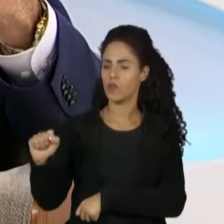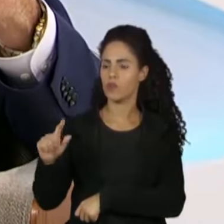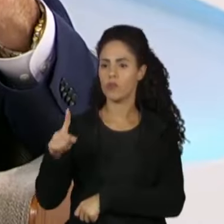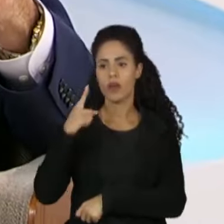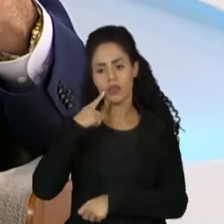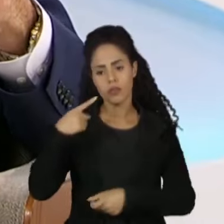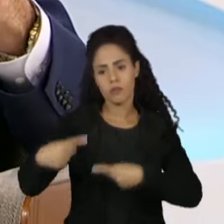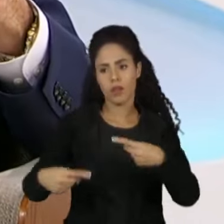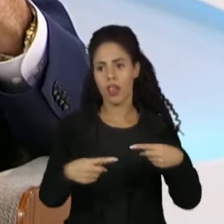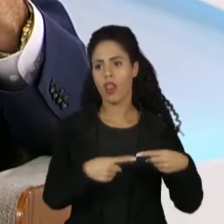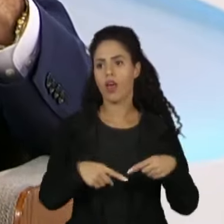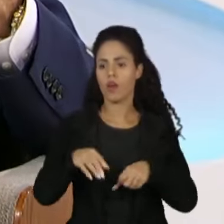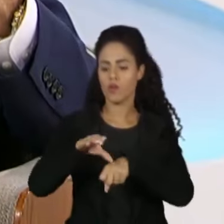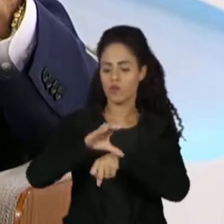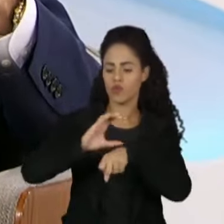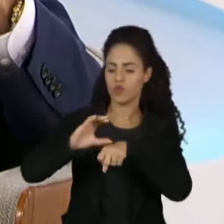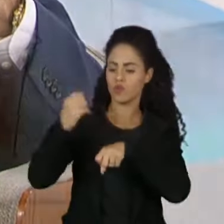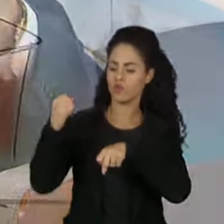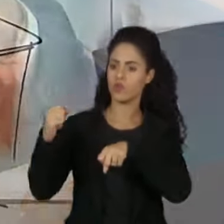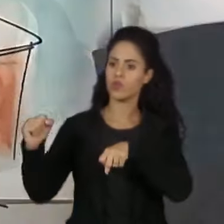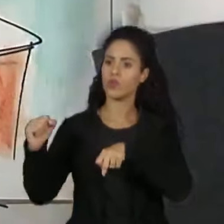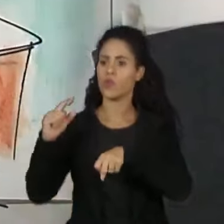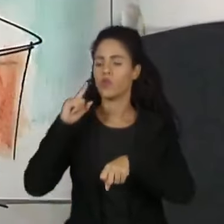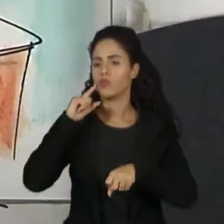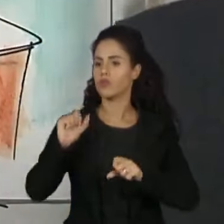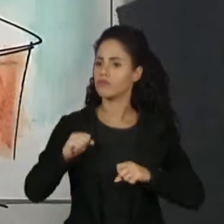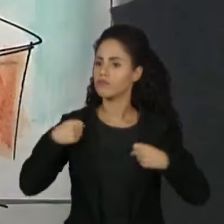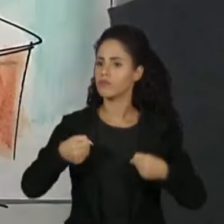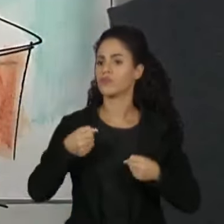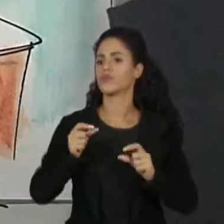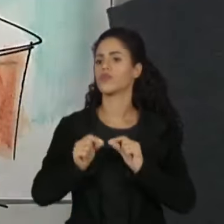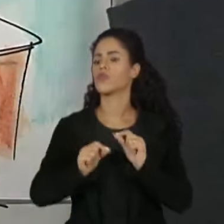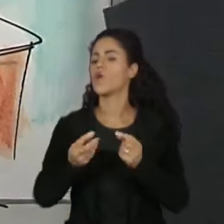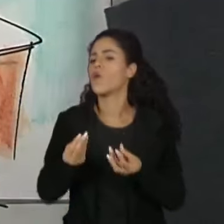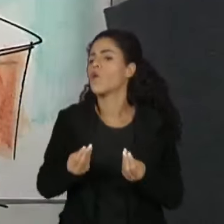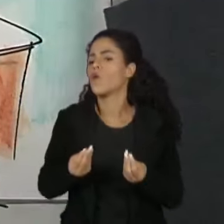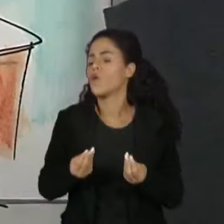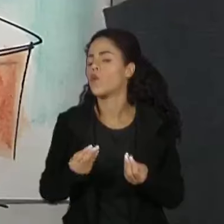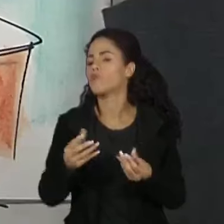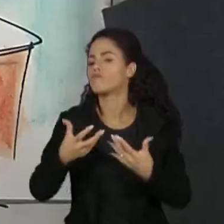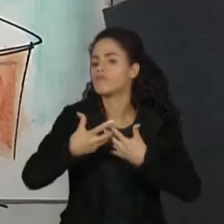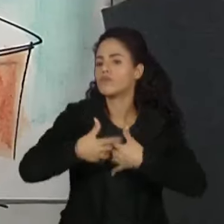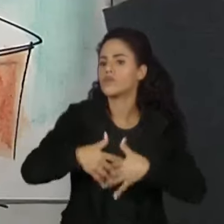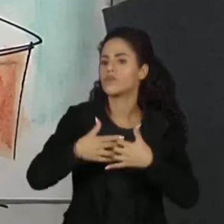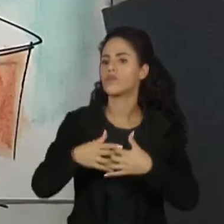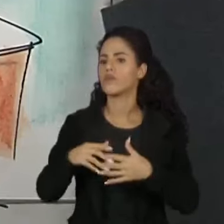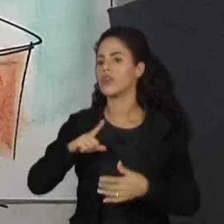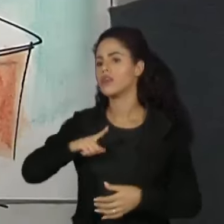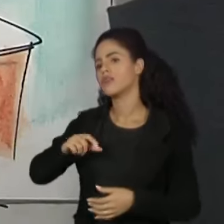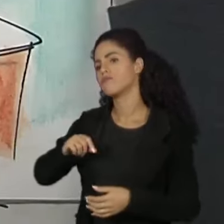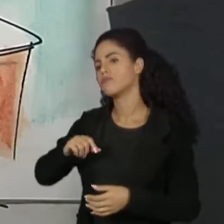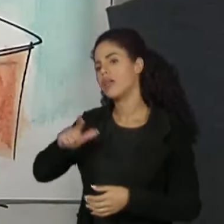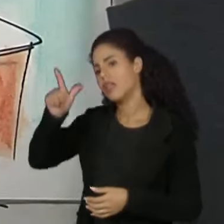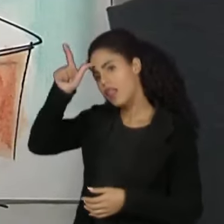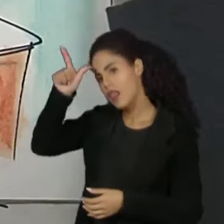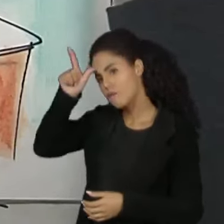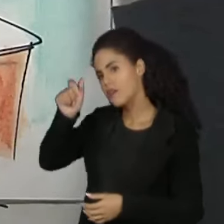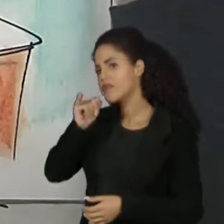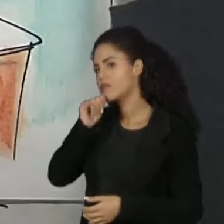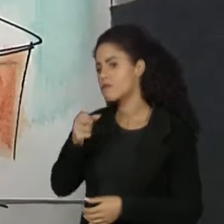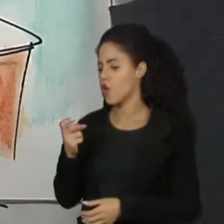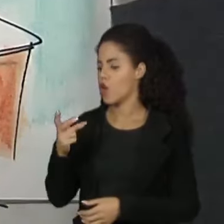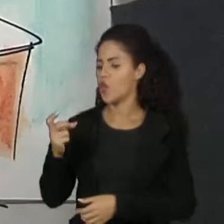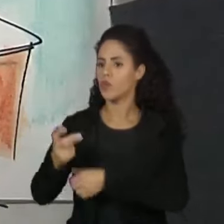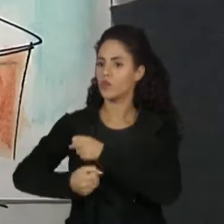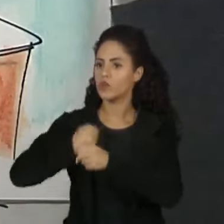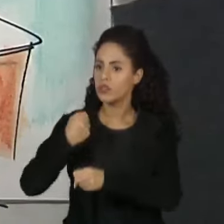debate pré-Constituição de 88, eu defendia um mandato como Na Alemanha, por exemplo, que é um mandato de 12 anos, em